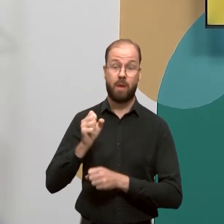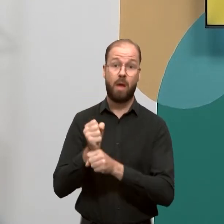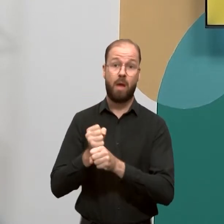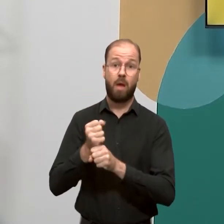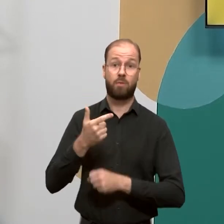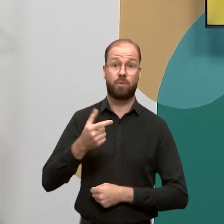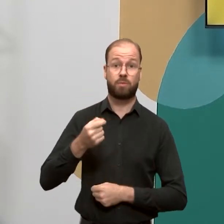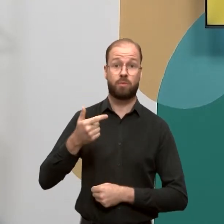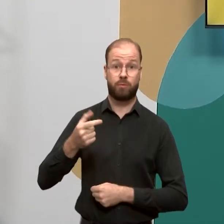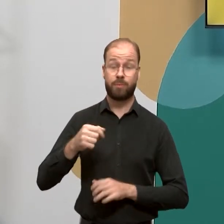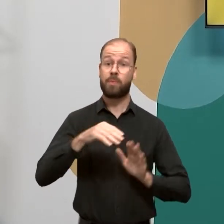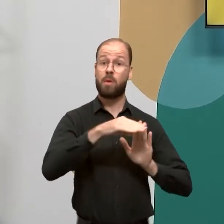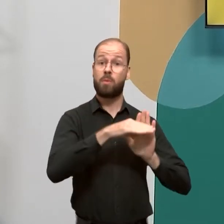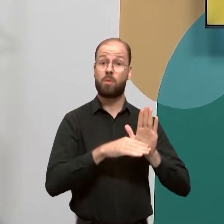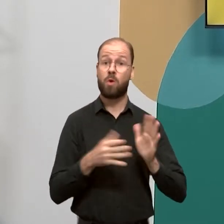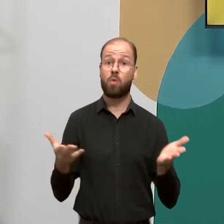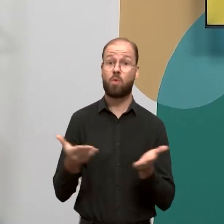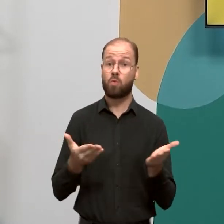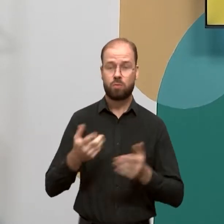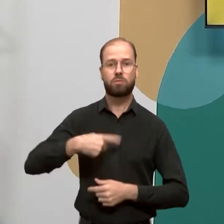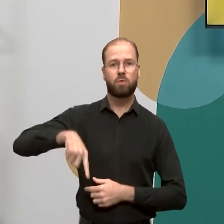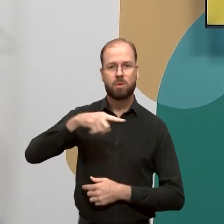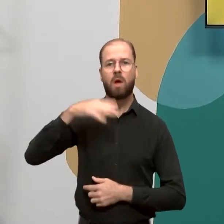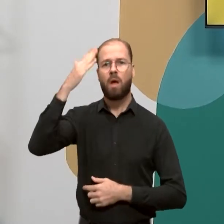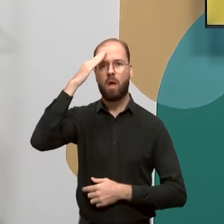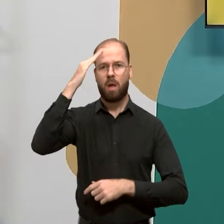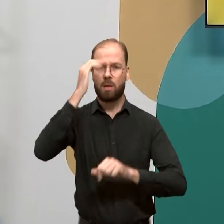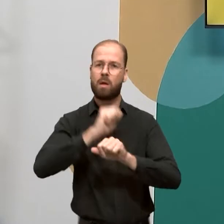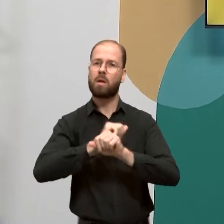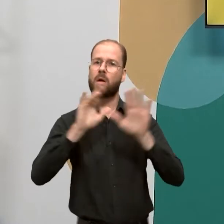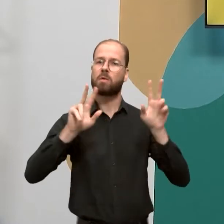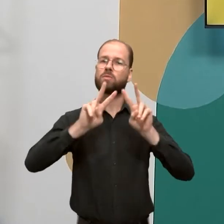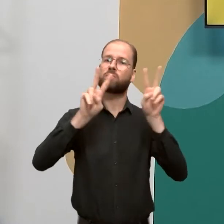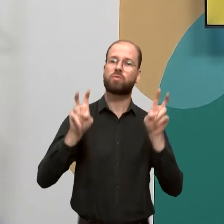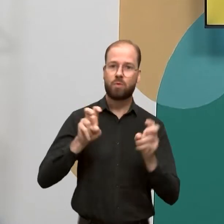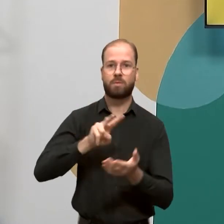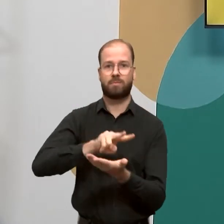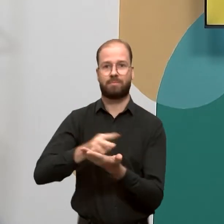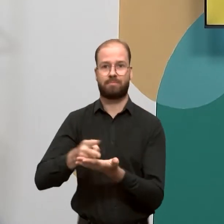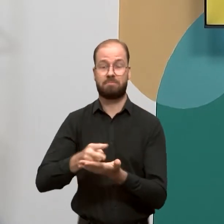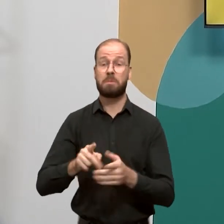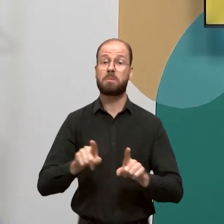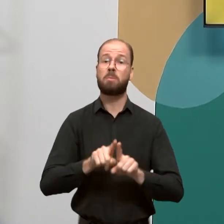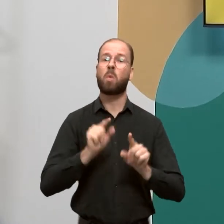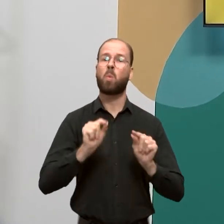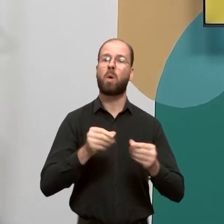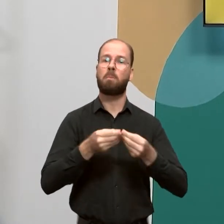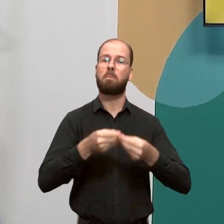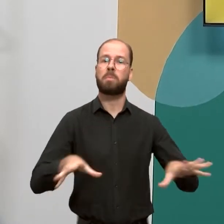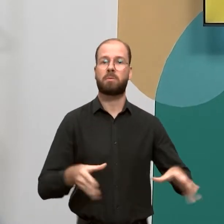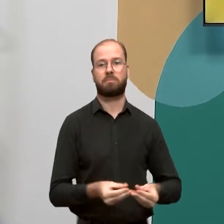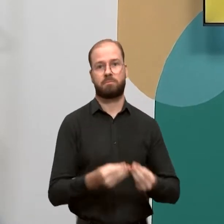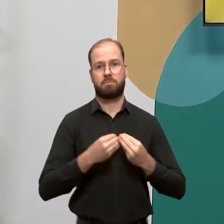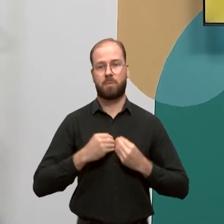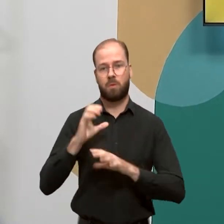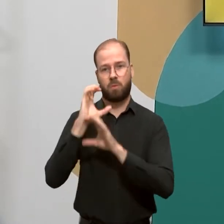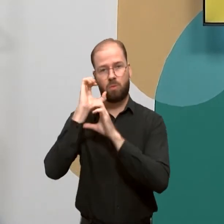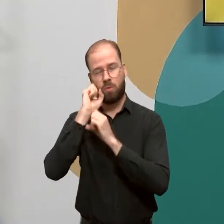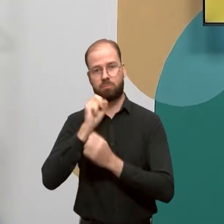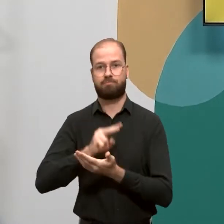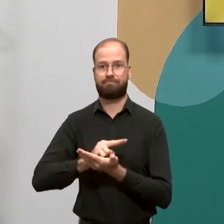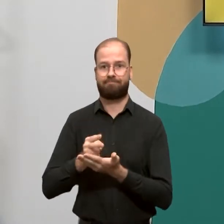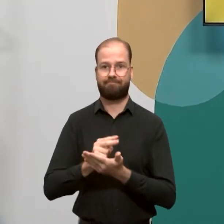No programa de hoje, nós vamos entender um pouco sobre a insônia e sobre quais os malefícios de uma noite mal dormida para a